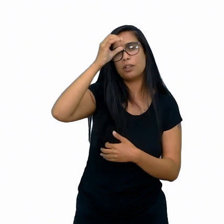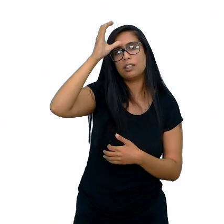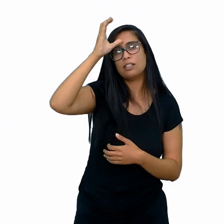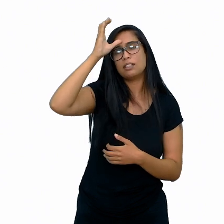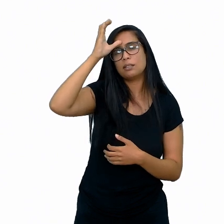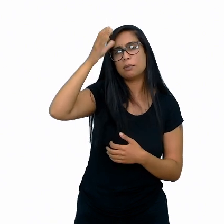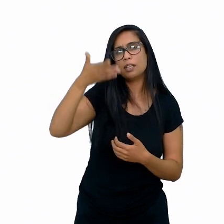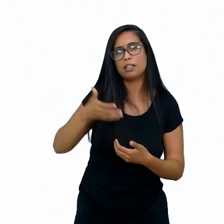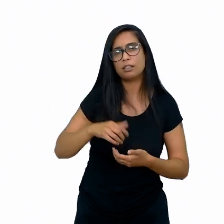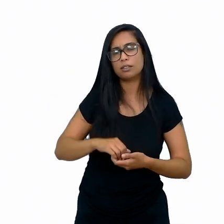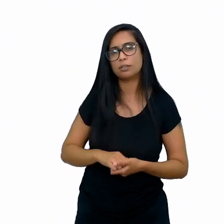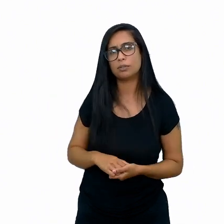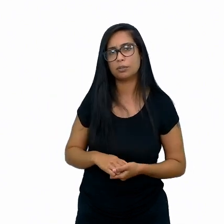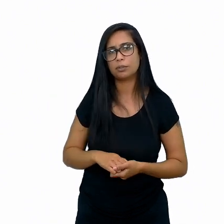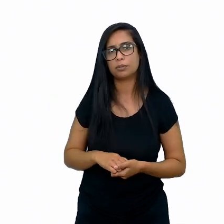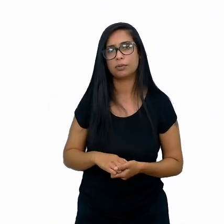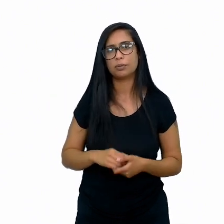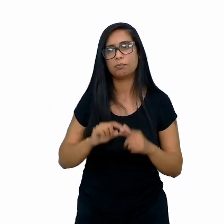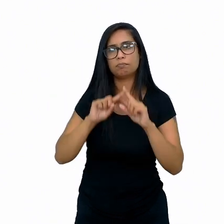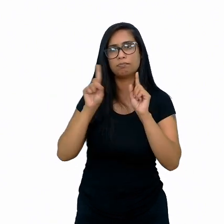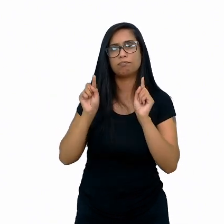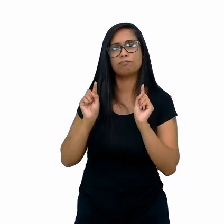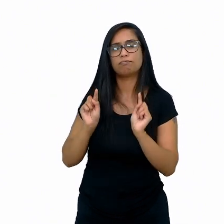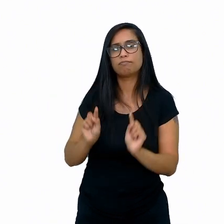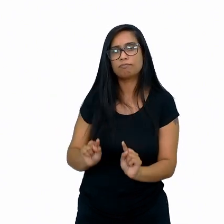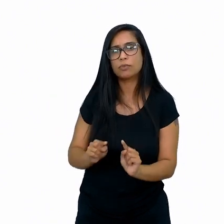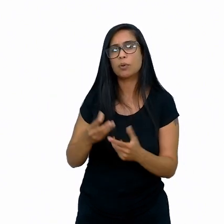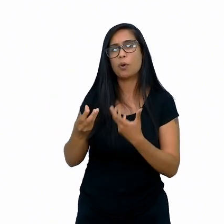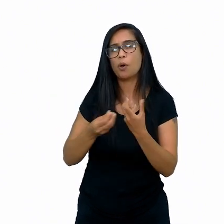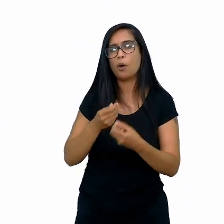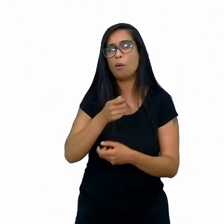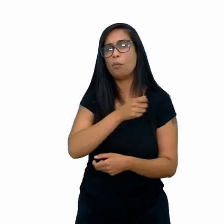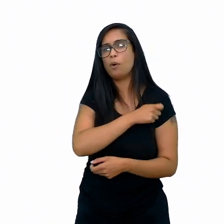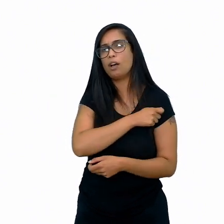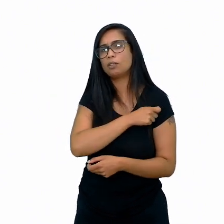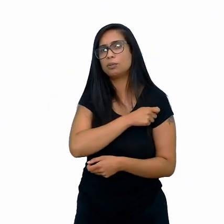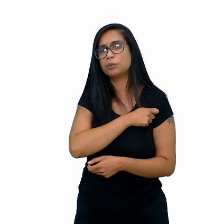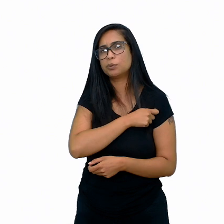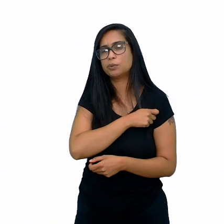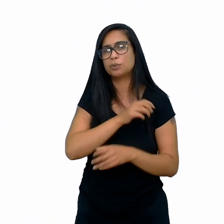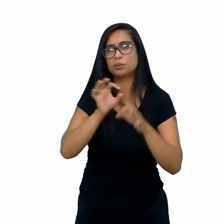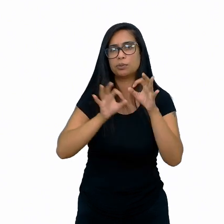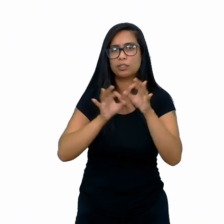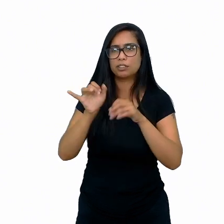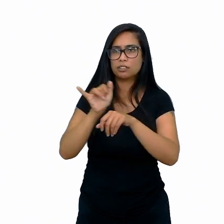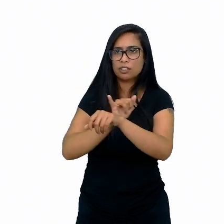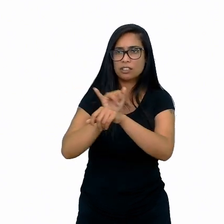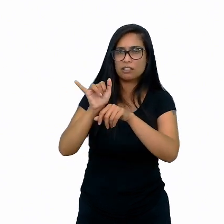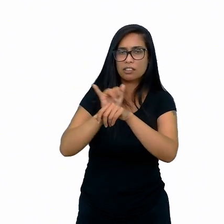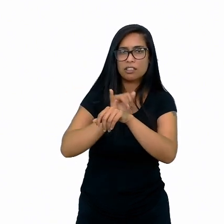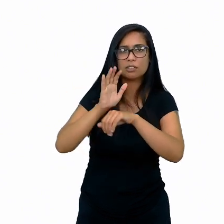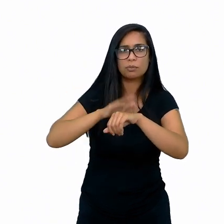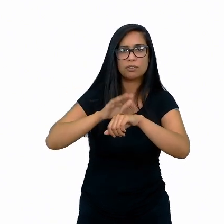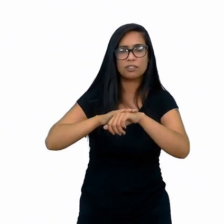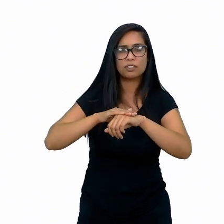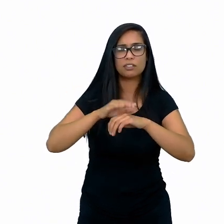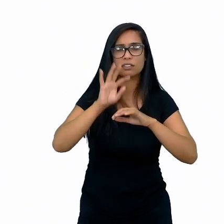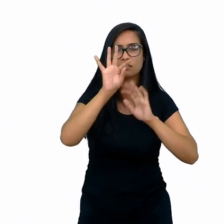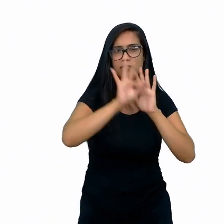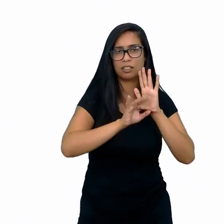foram mobilizados pelos estudantes para a escrita de verbetes. Vamos lá?